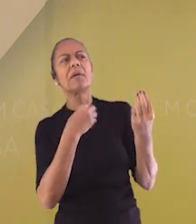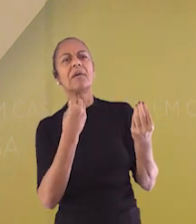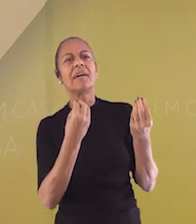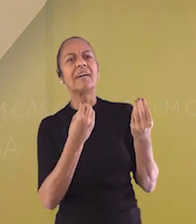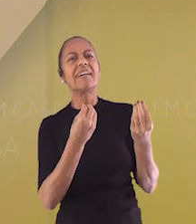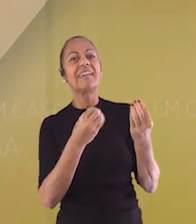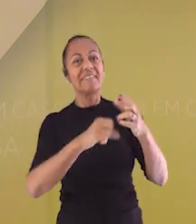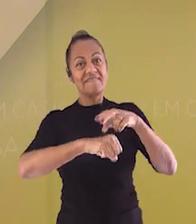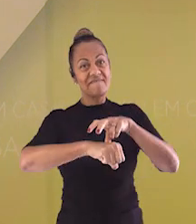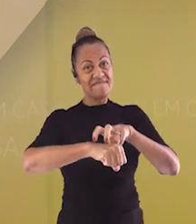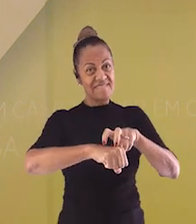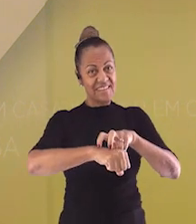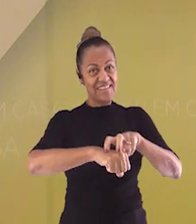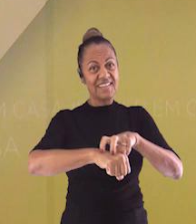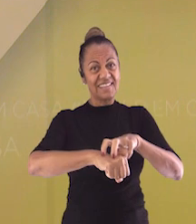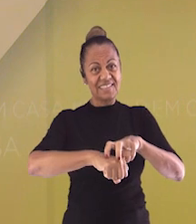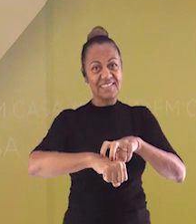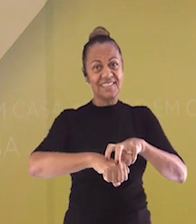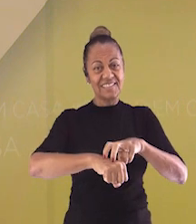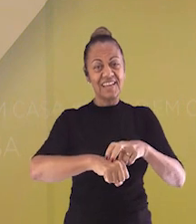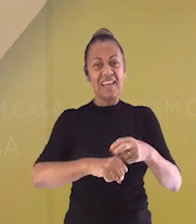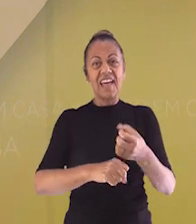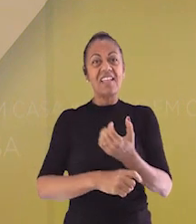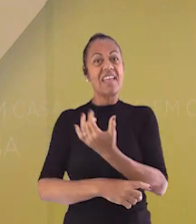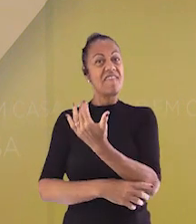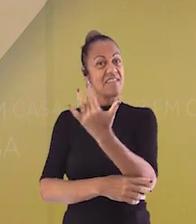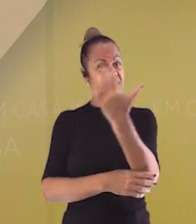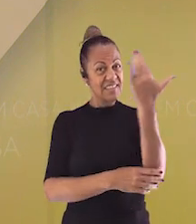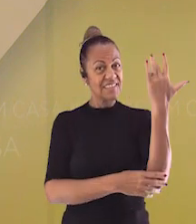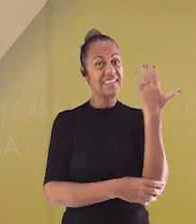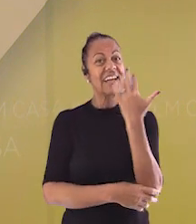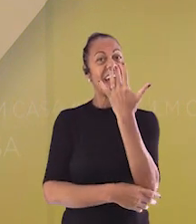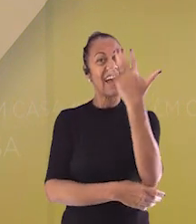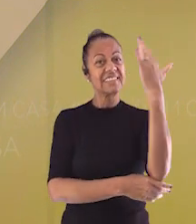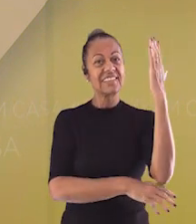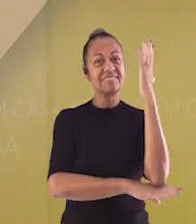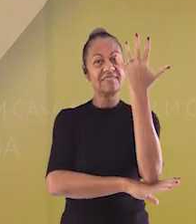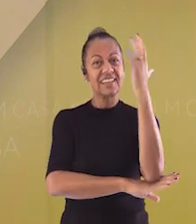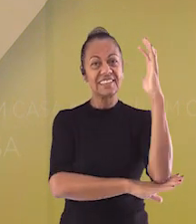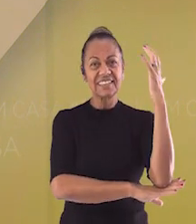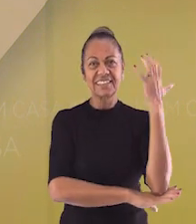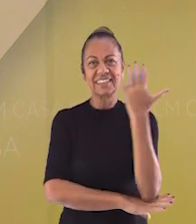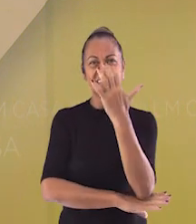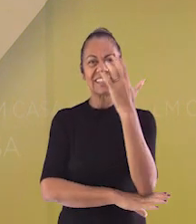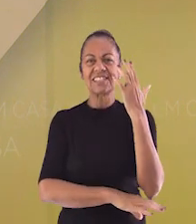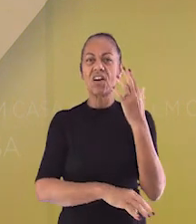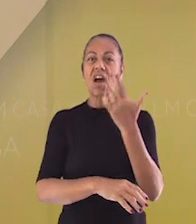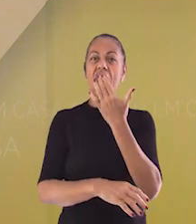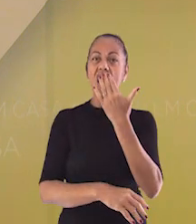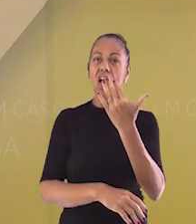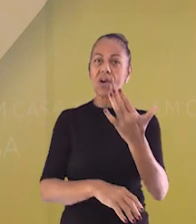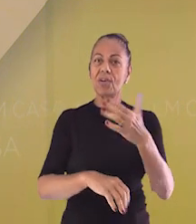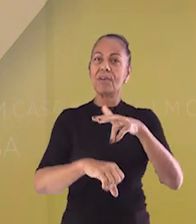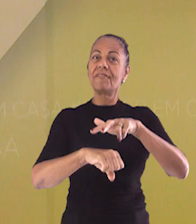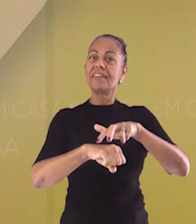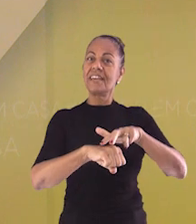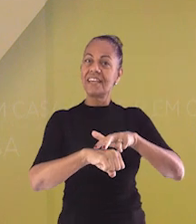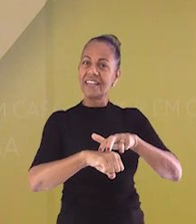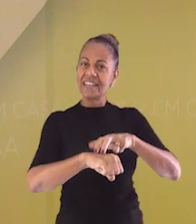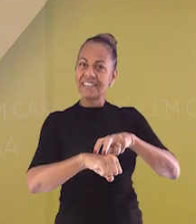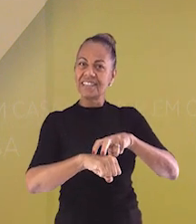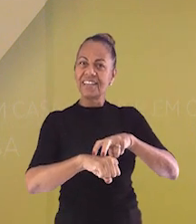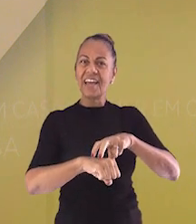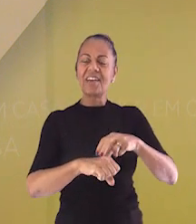né? Da vegetação. Entre a vegetação, encontramos árvores e alguns outros elementos